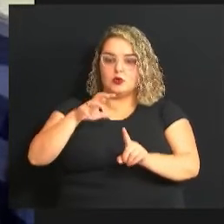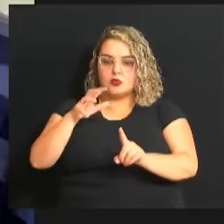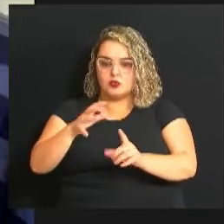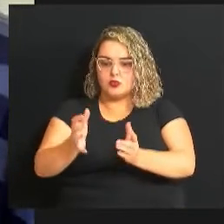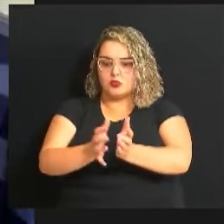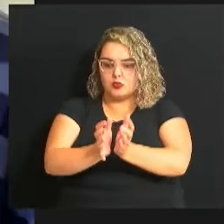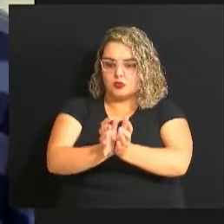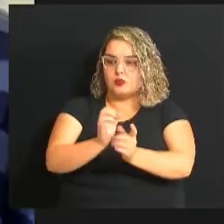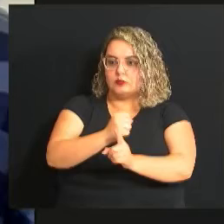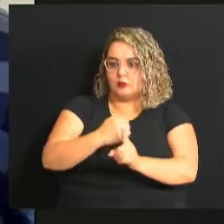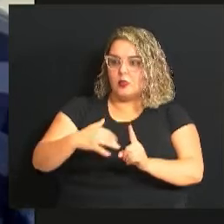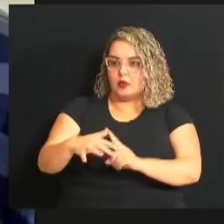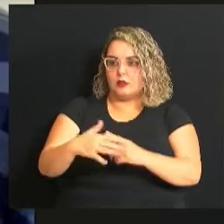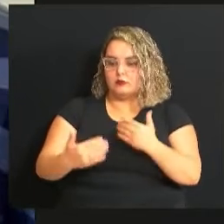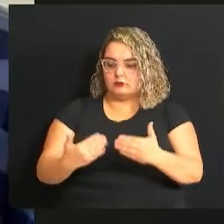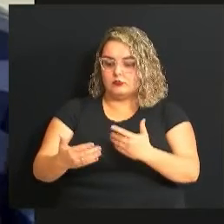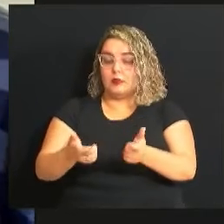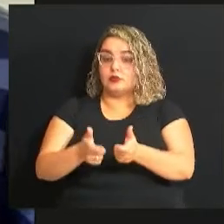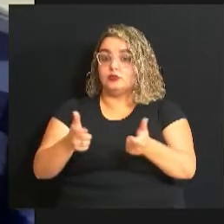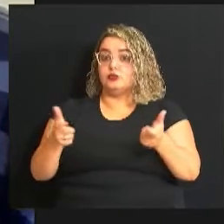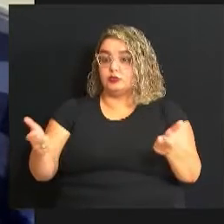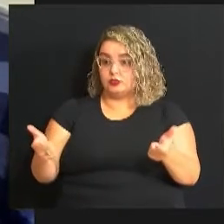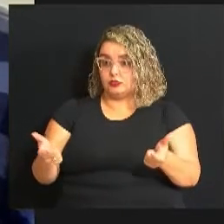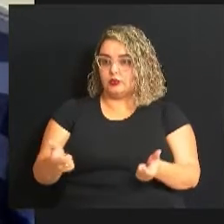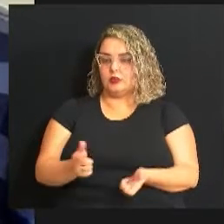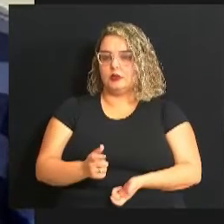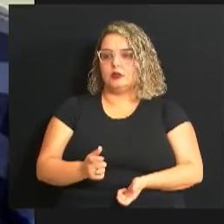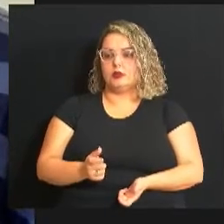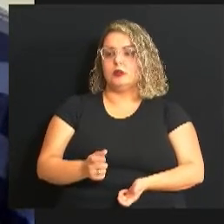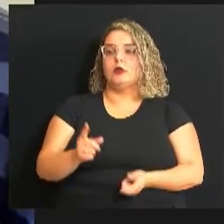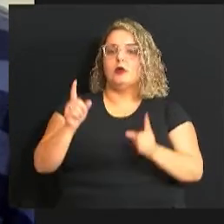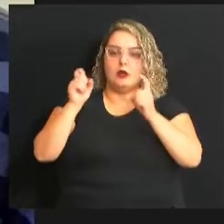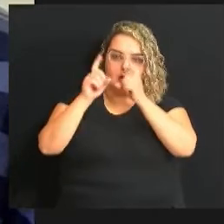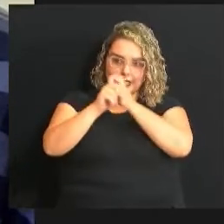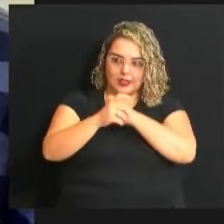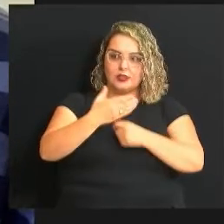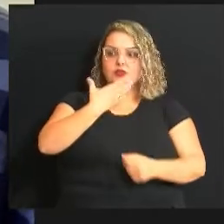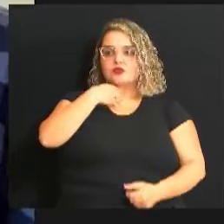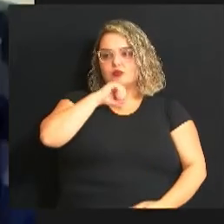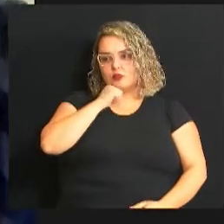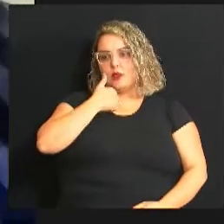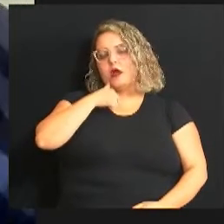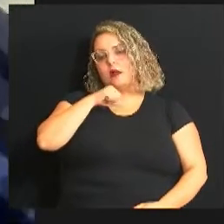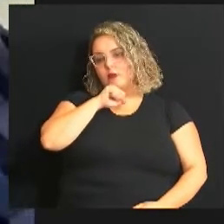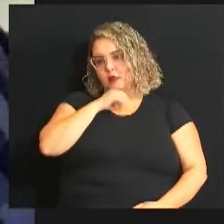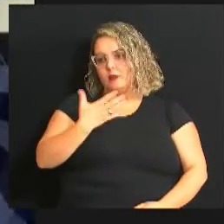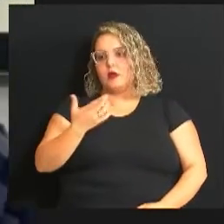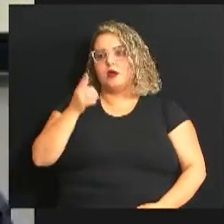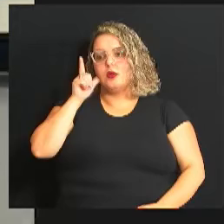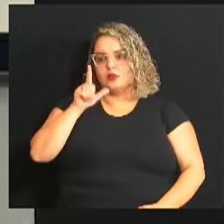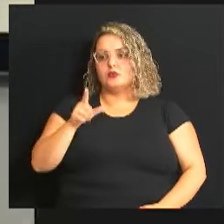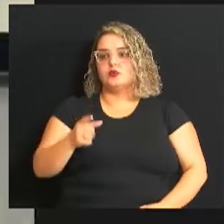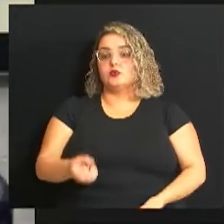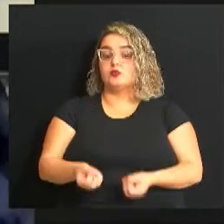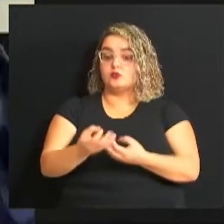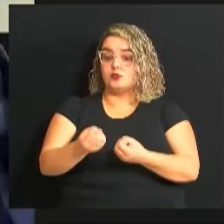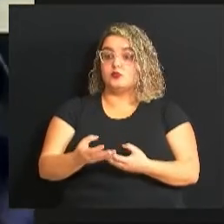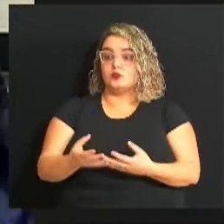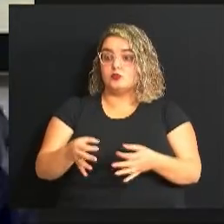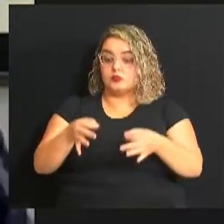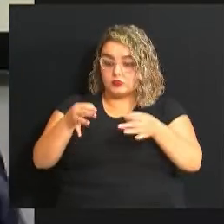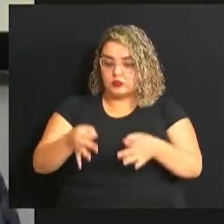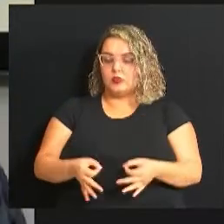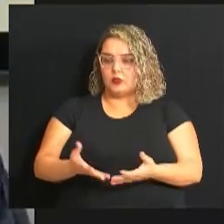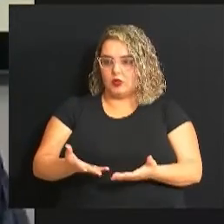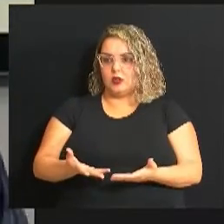o indivíduo, ela passa a ser muito grande. Então é difícil para os pais conseguirem ter dados mais concretos, fica um pouco difuso aonde ele